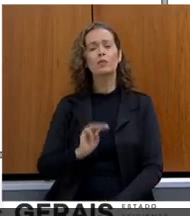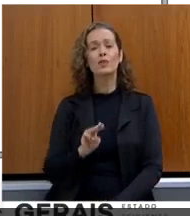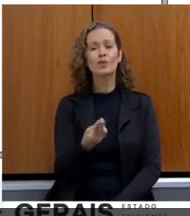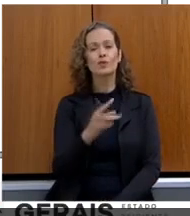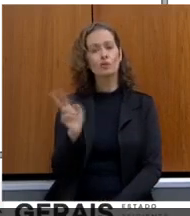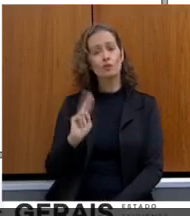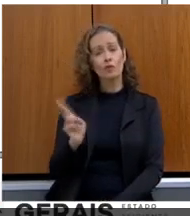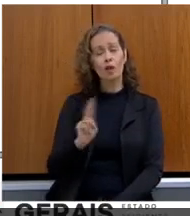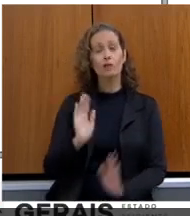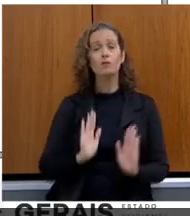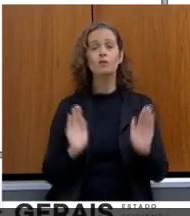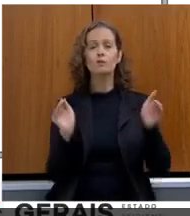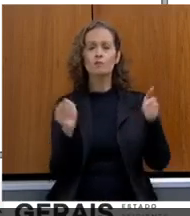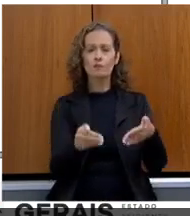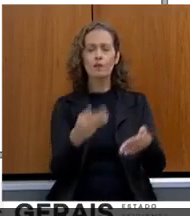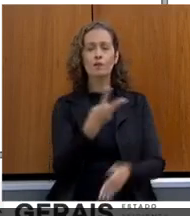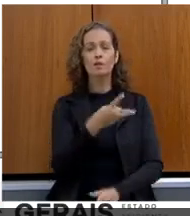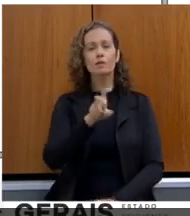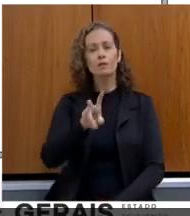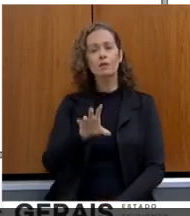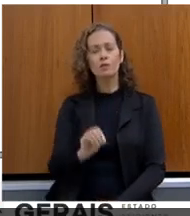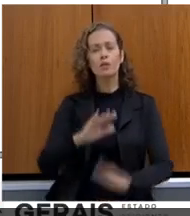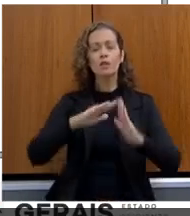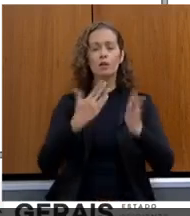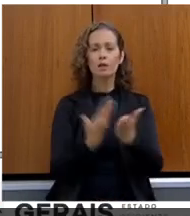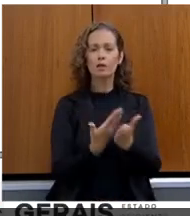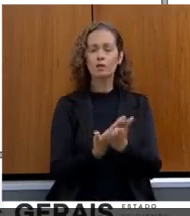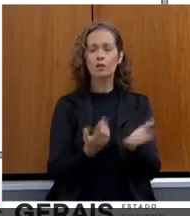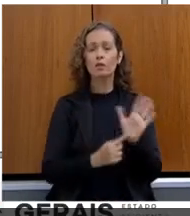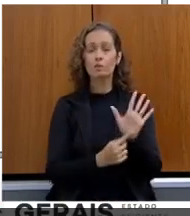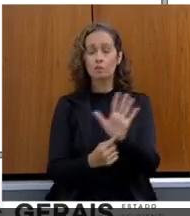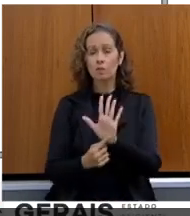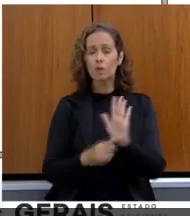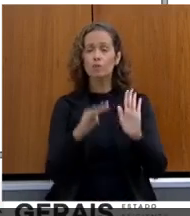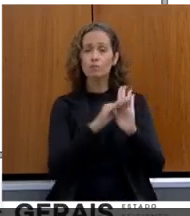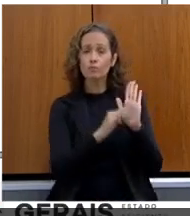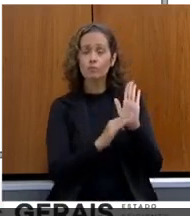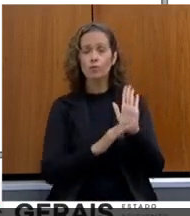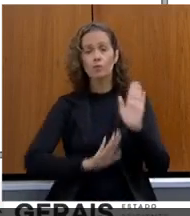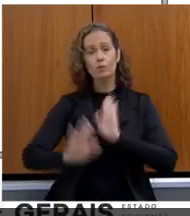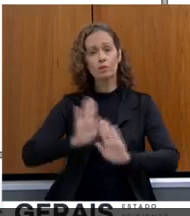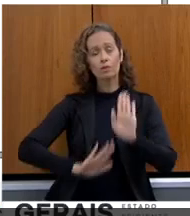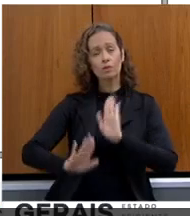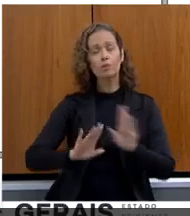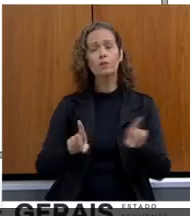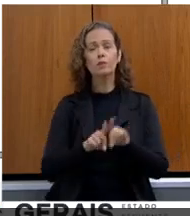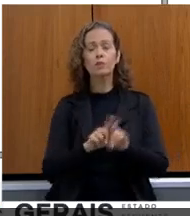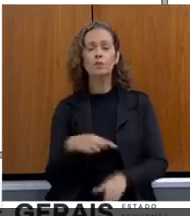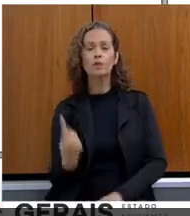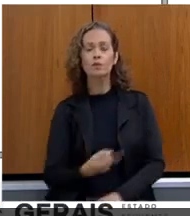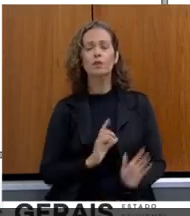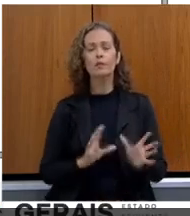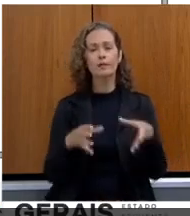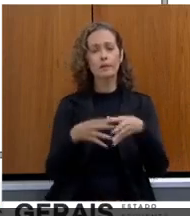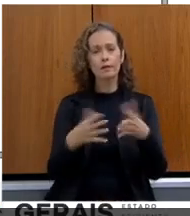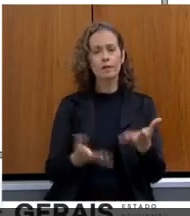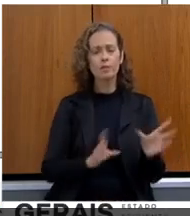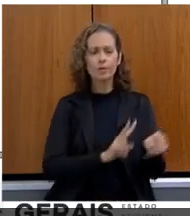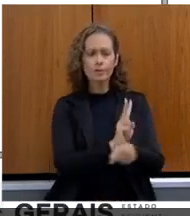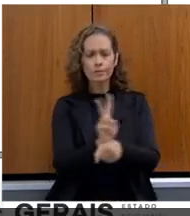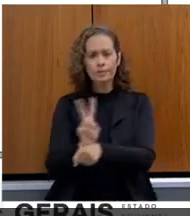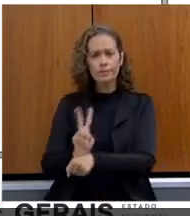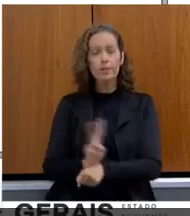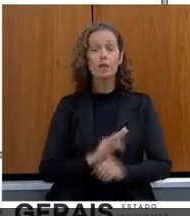com o foco em 350 escolas destaco. Muito cuidadoso da nossa equipe das equipes de inspeção